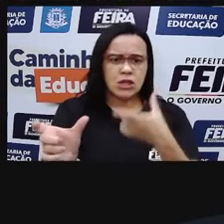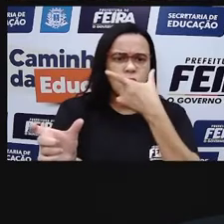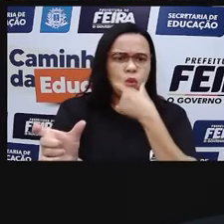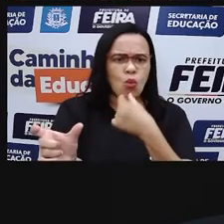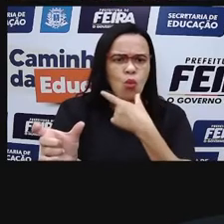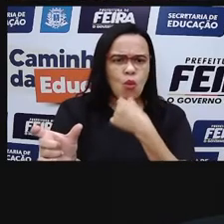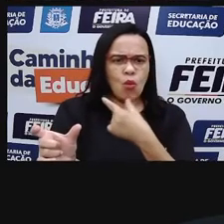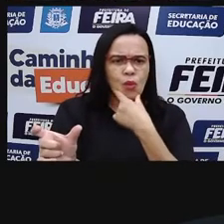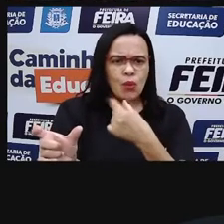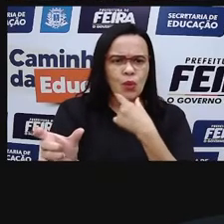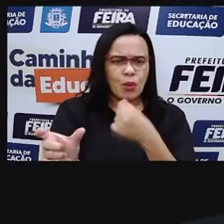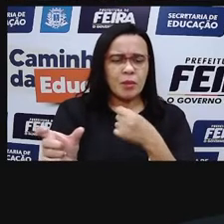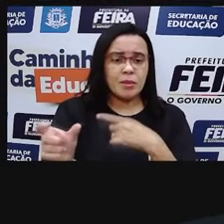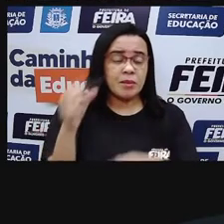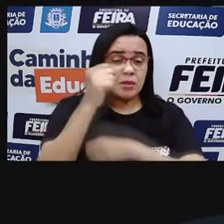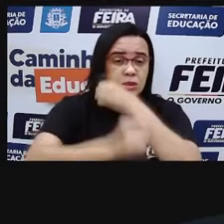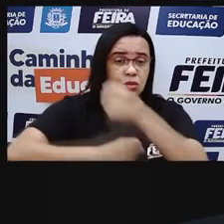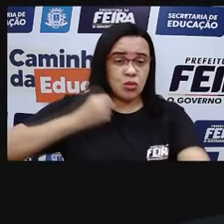ele, em